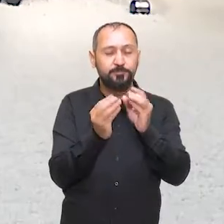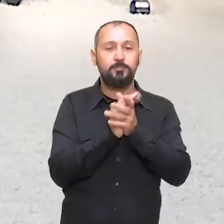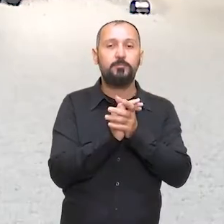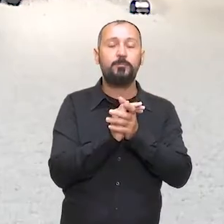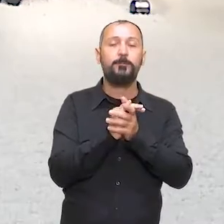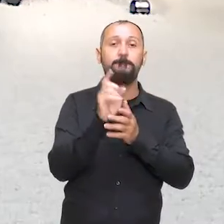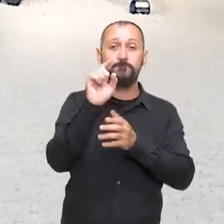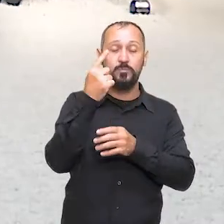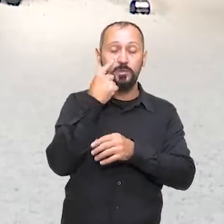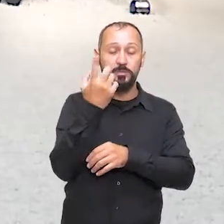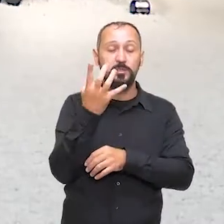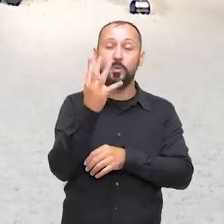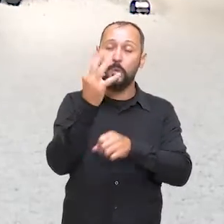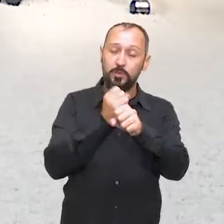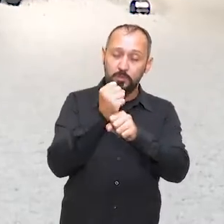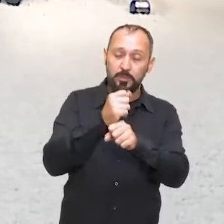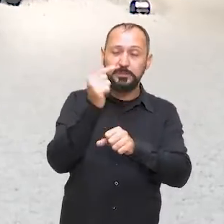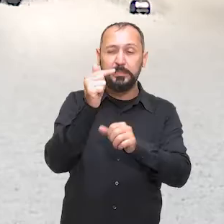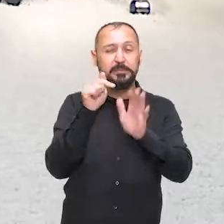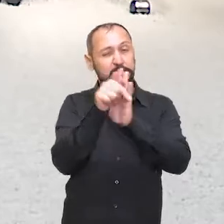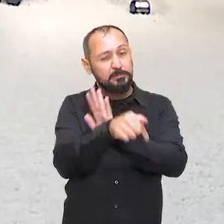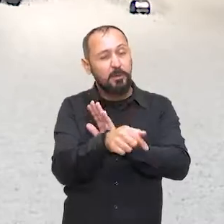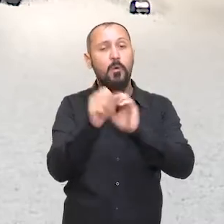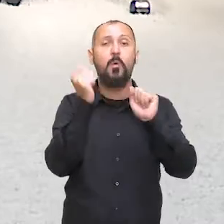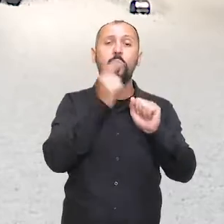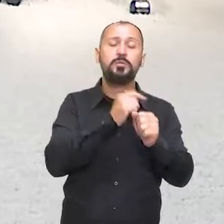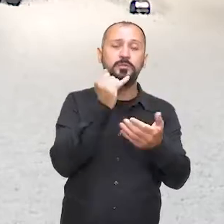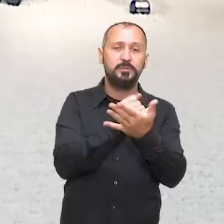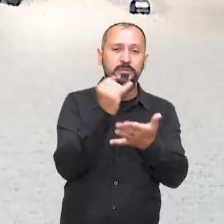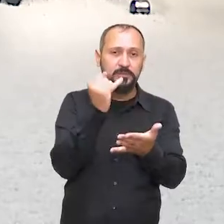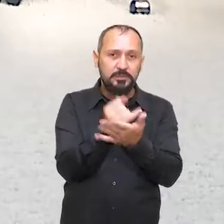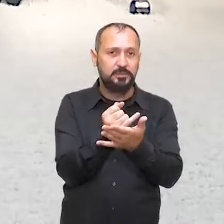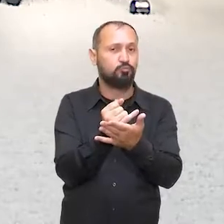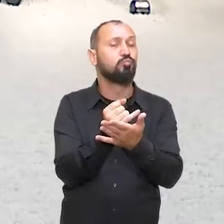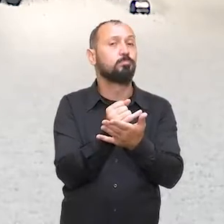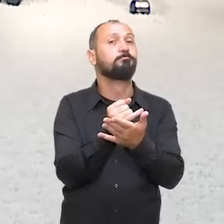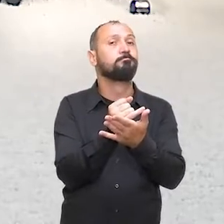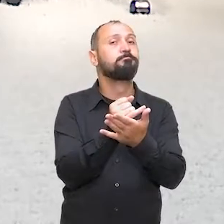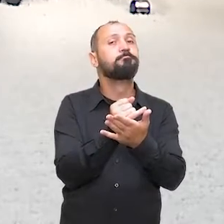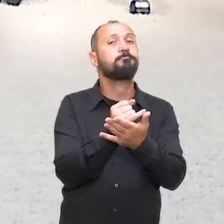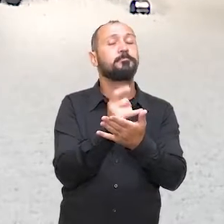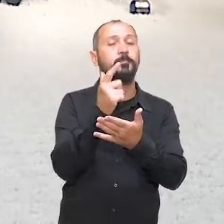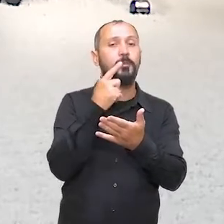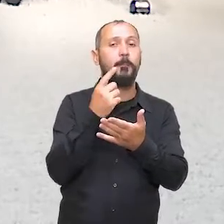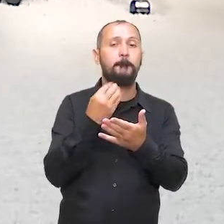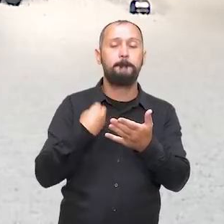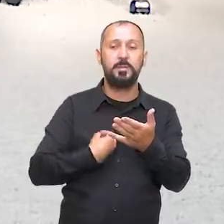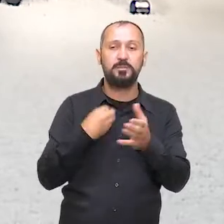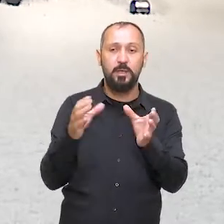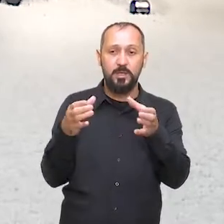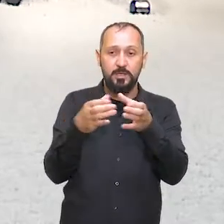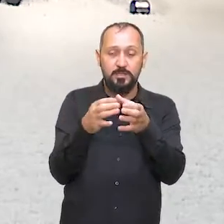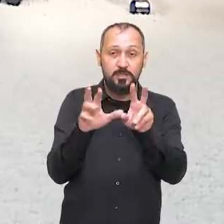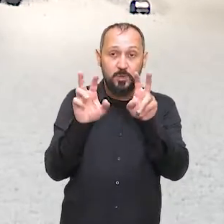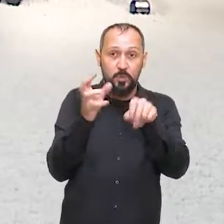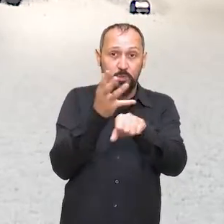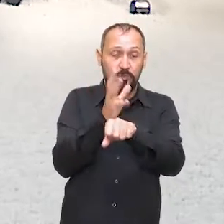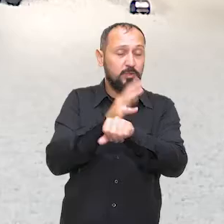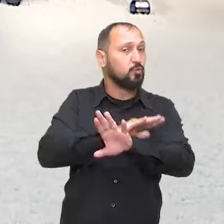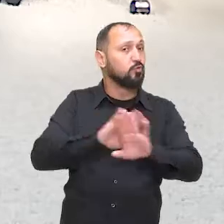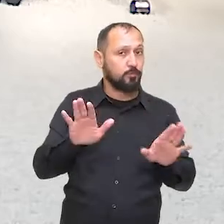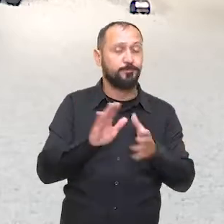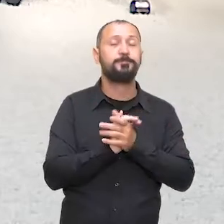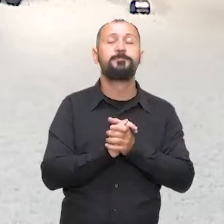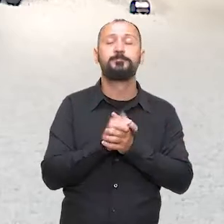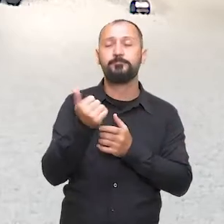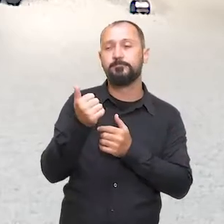7º semestre. Então, de novo, para resumir, estando no 4º ano, 7º ou 8º semestre, ele consegue fazer a inscrição enquanto estagiário e aí